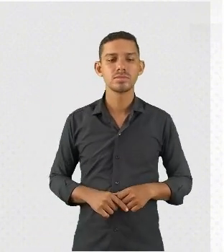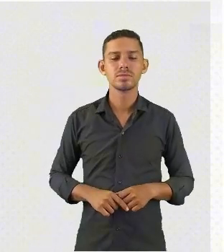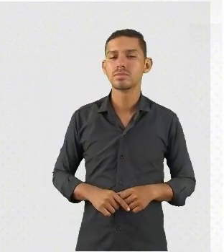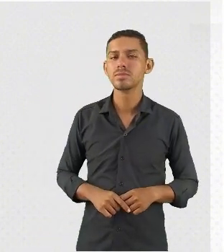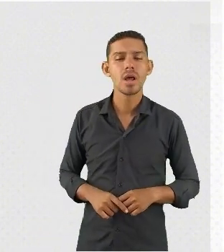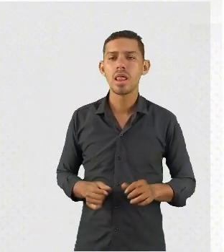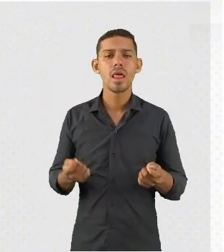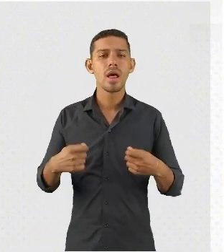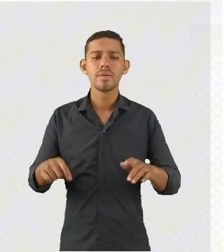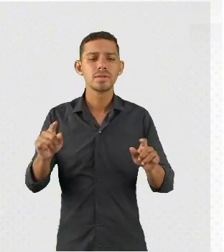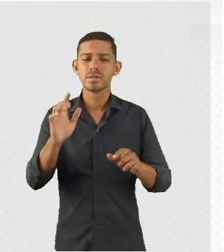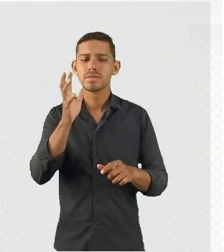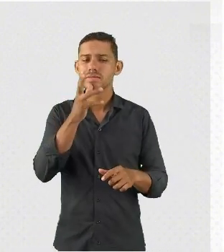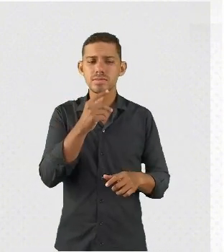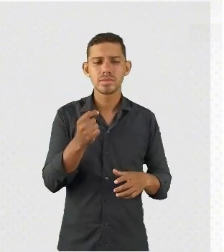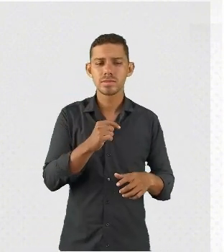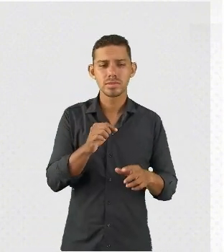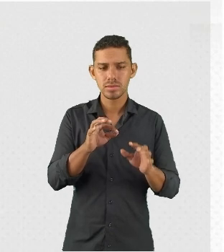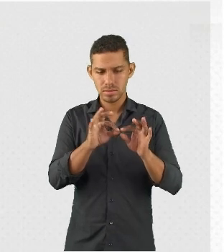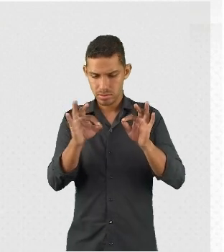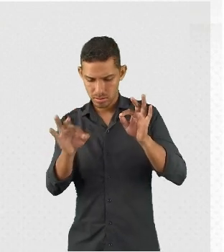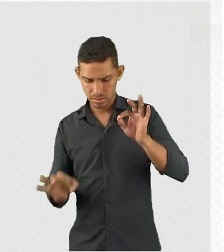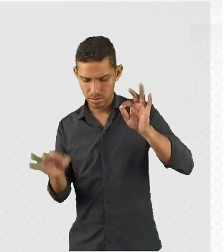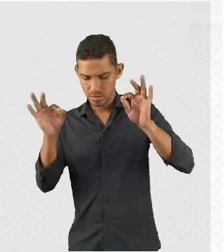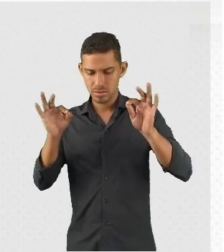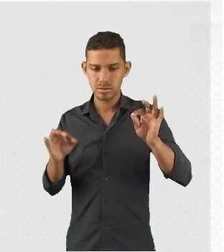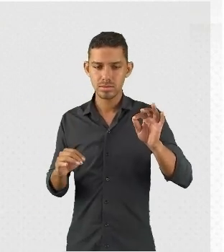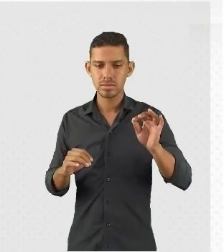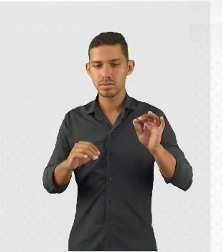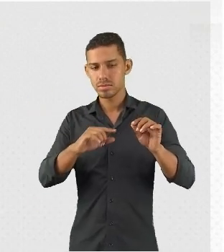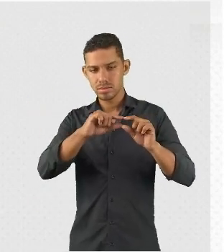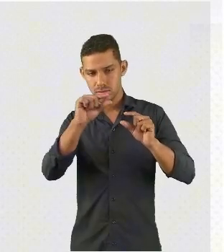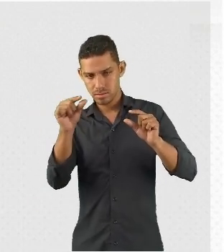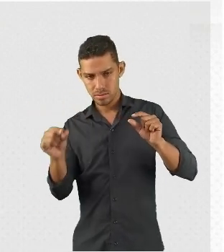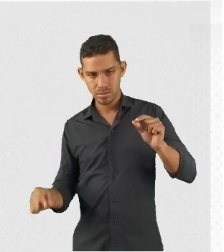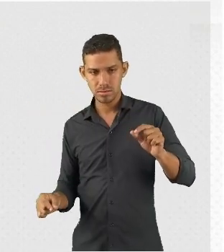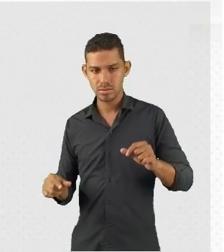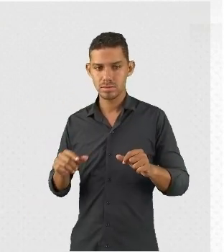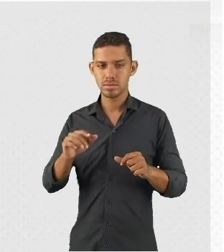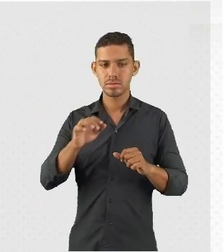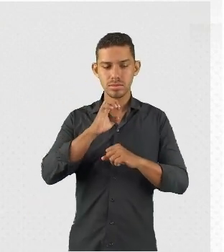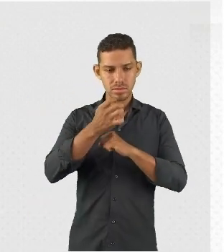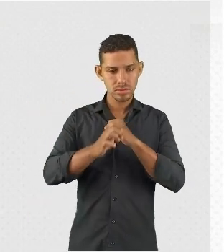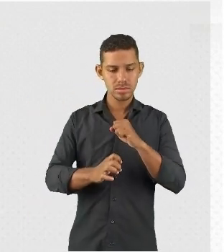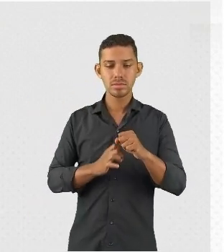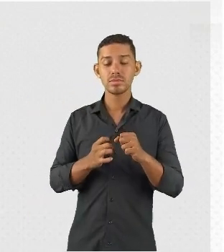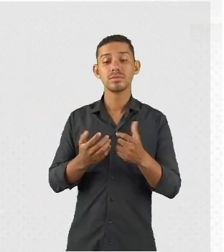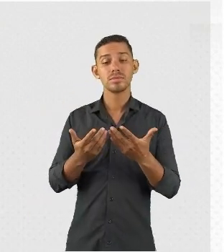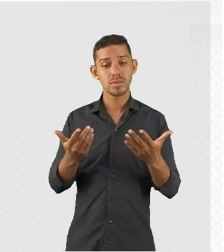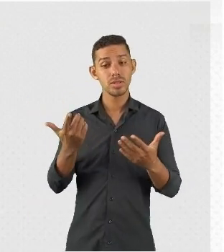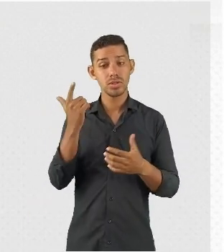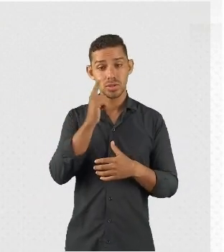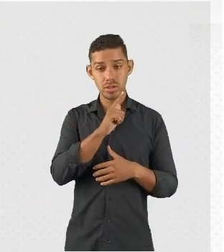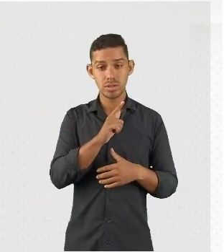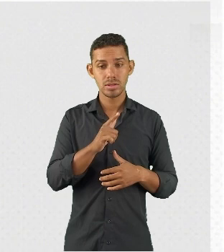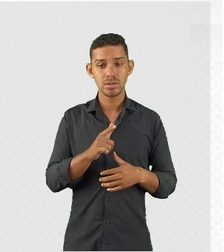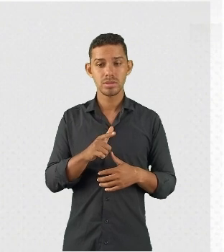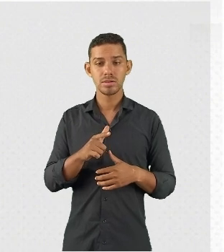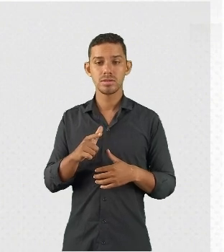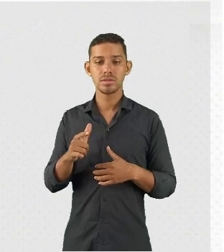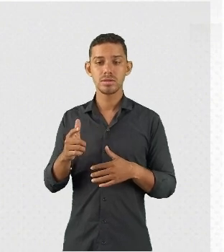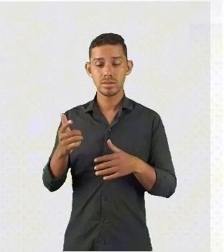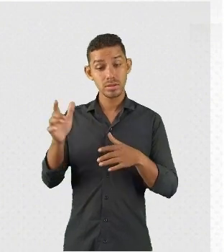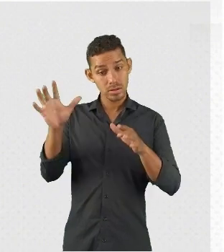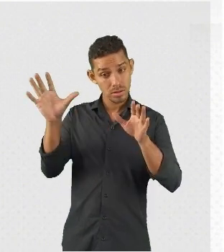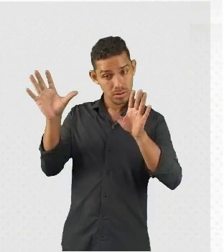só um toquinho. Esses elétrons vão escoar para a Terra. E aí eu desligo isso aqui. Quando